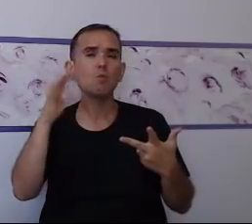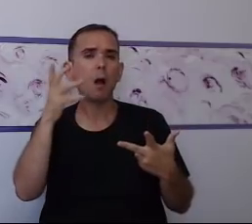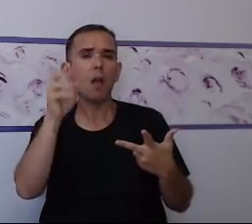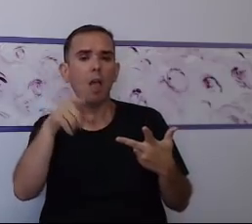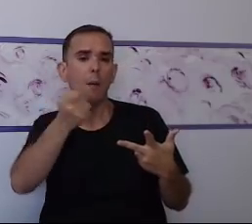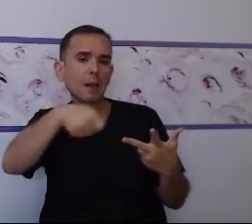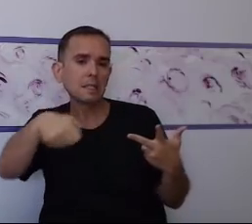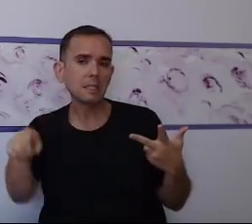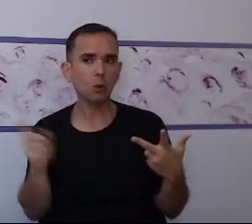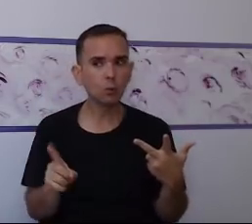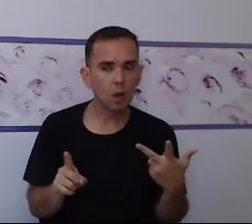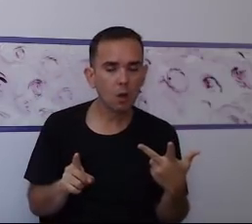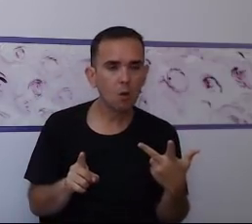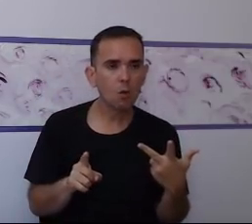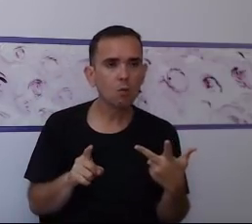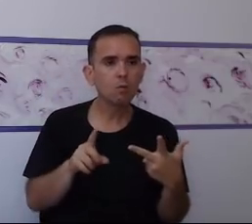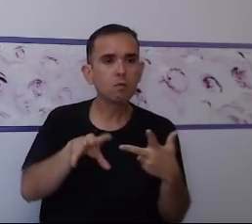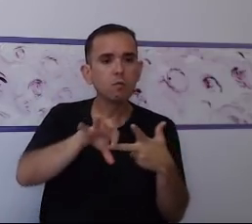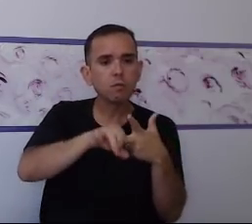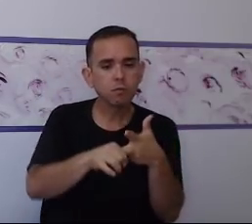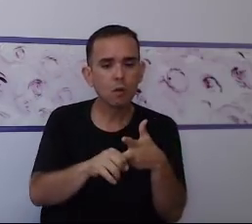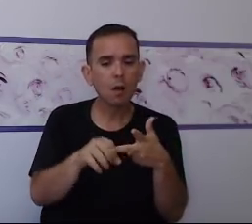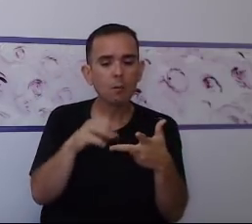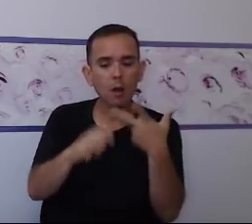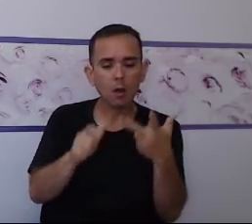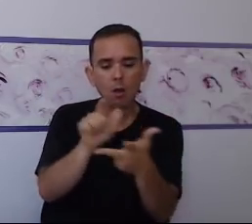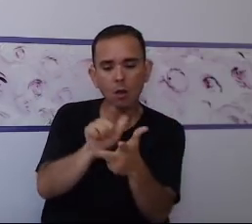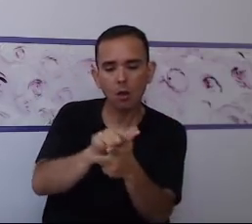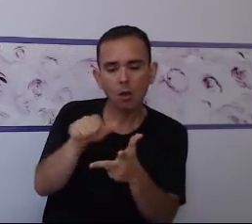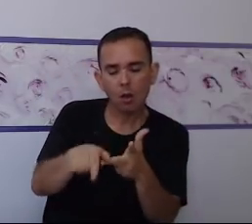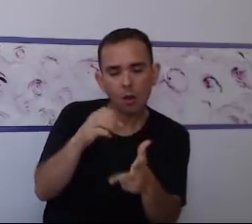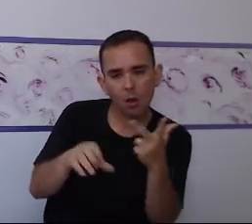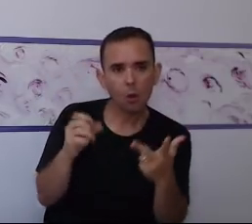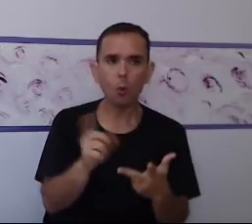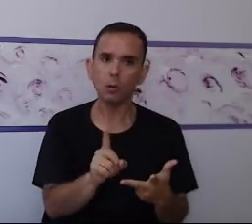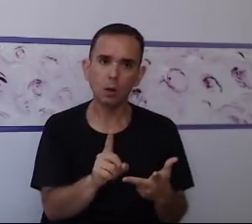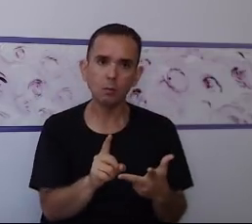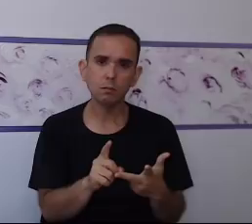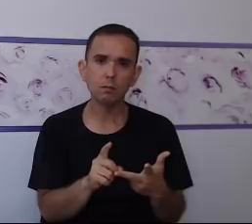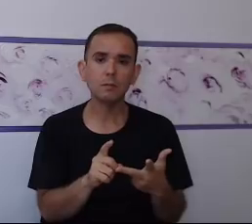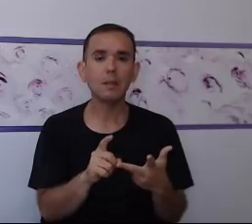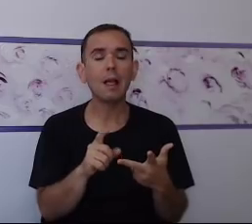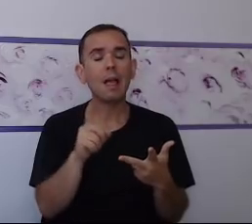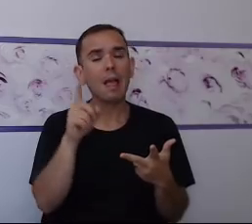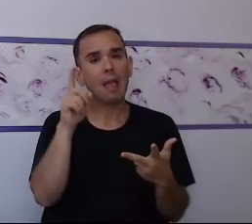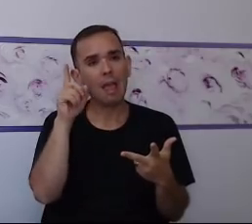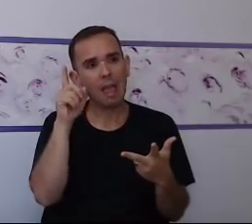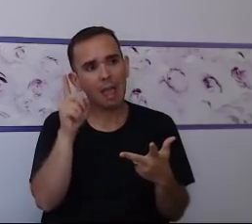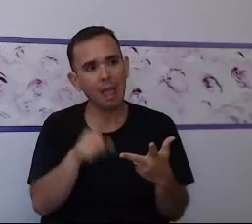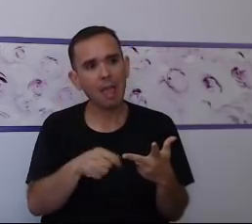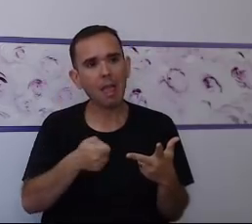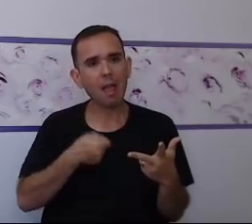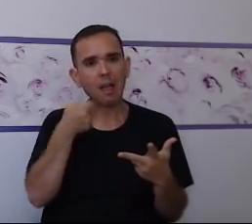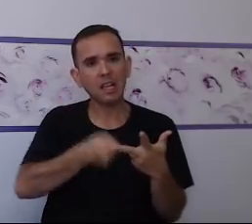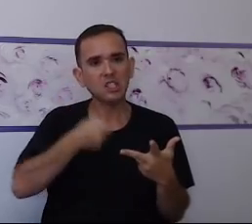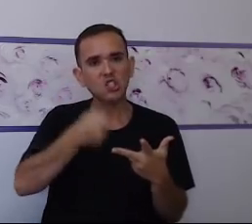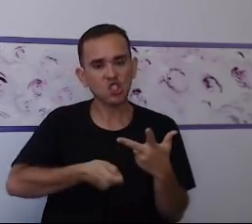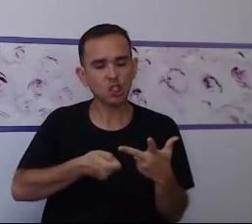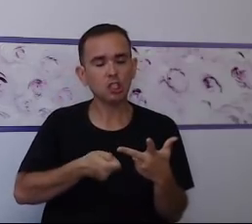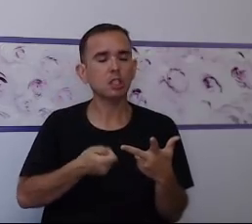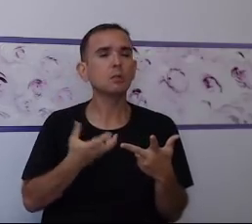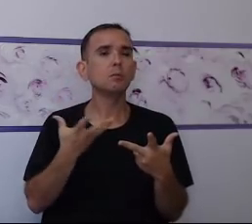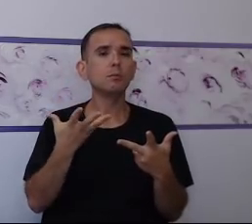é para escrita ou não, para manipulação da prancha de comunicação ou não. Então, esse aluno vai exigir